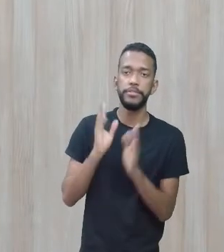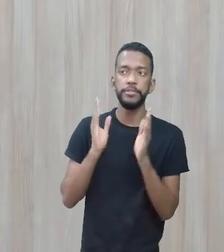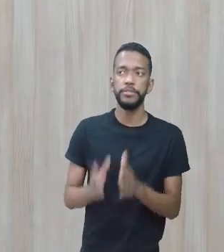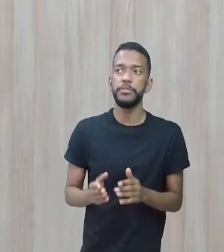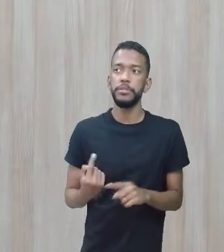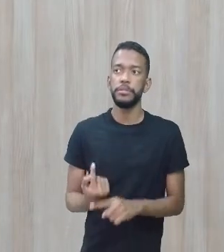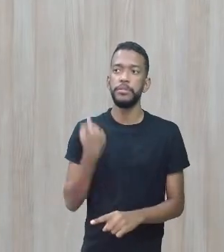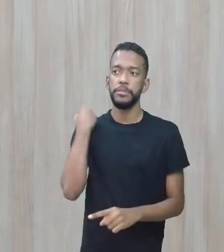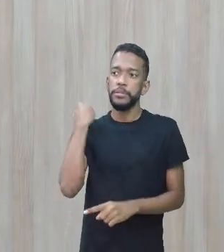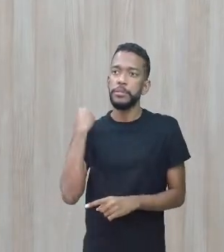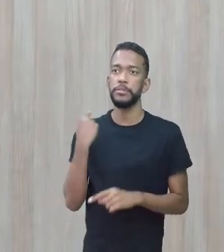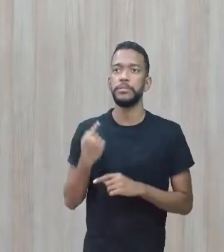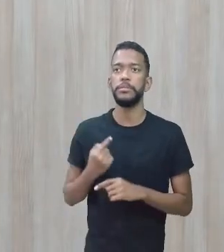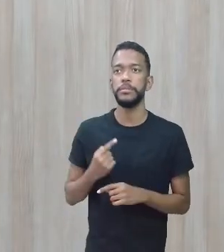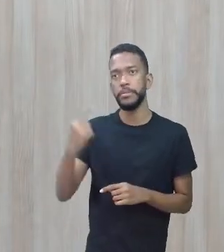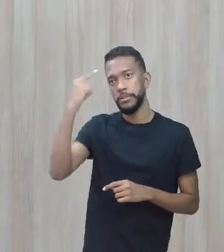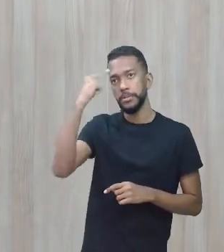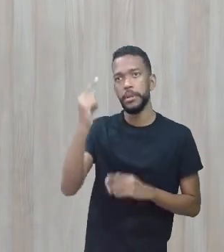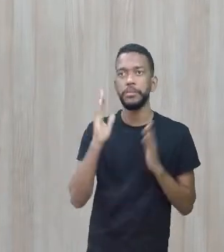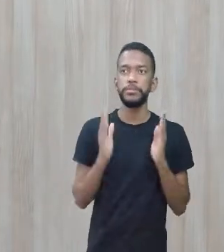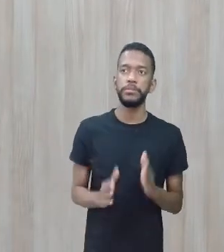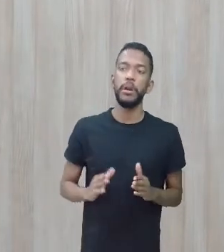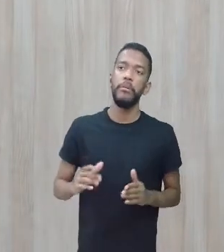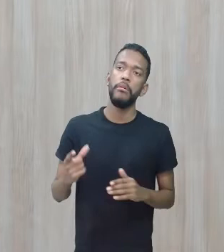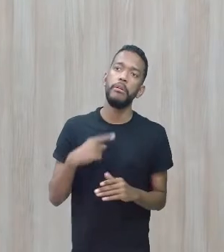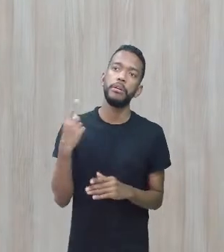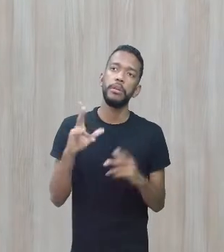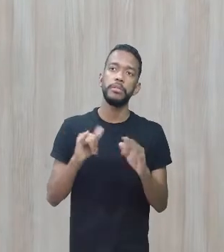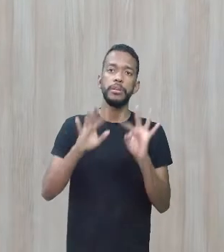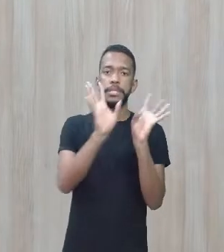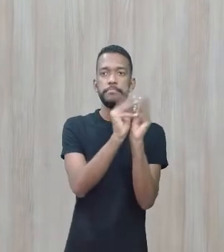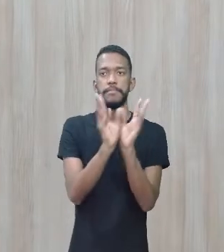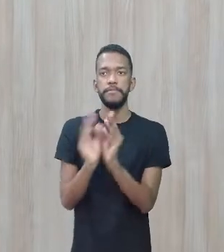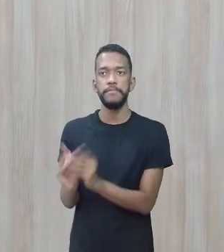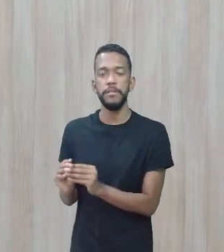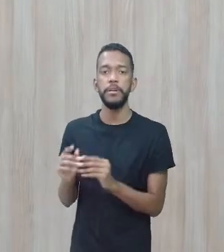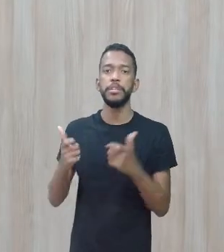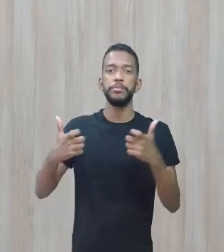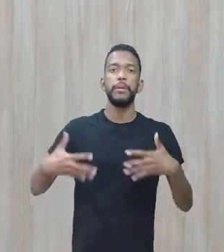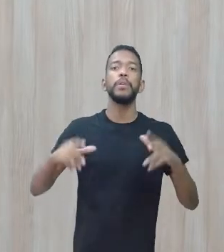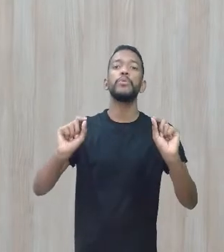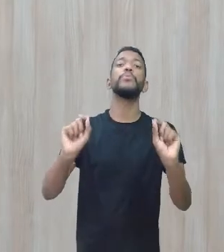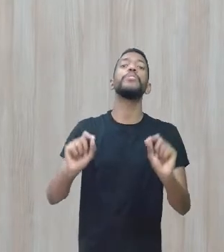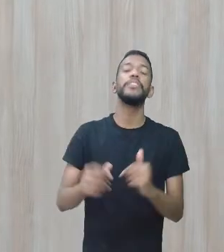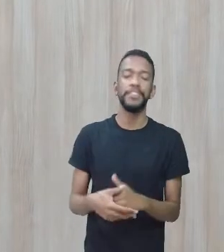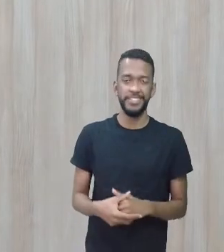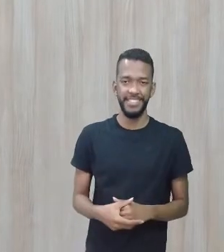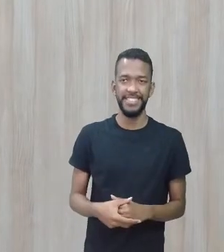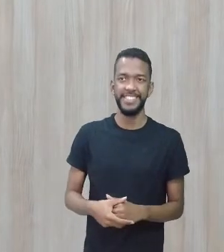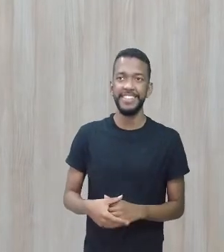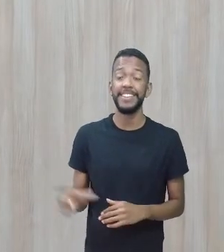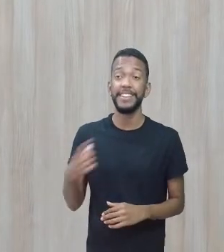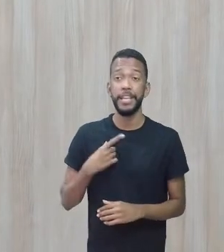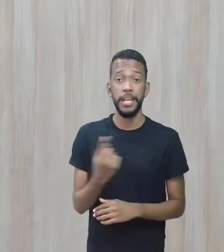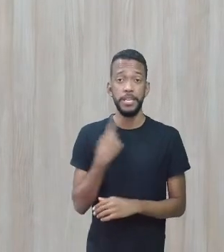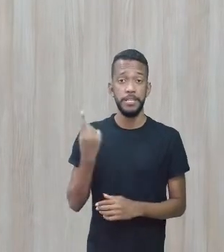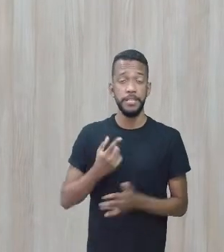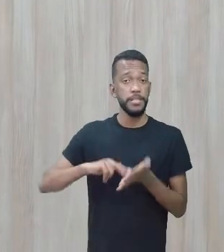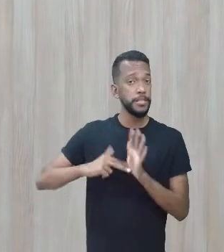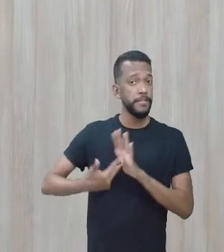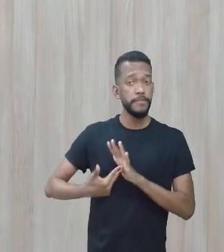voltando a essa ideia, vamos dar uma olhadinha aqui, ó. Simplificar frações significa o quê, professora? Significa que a gente